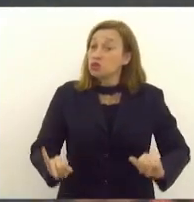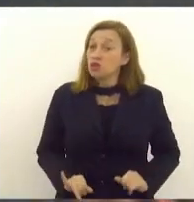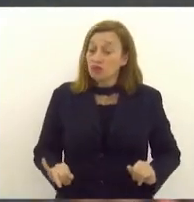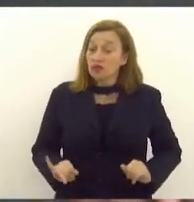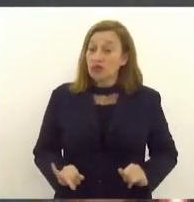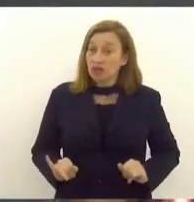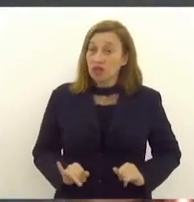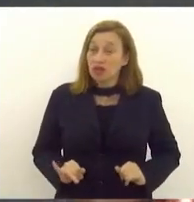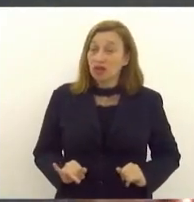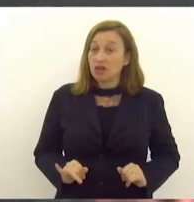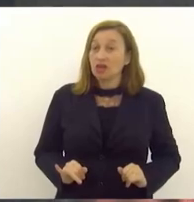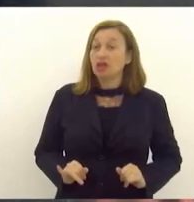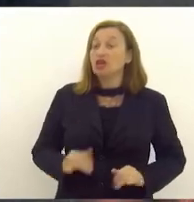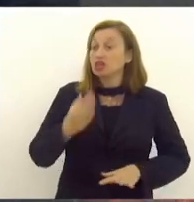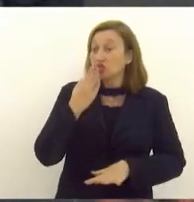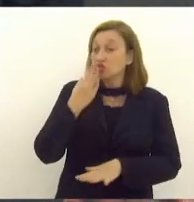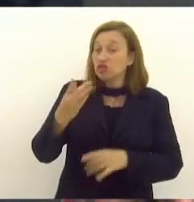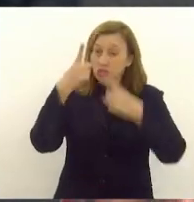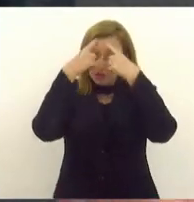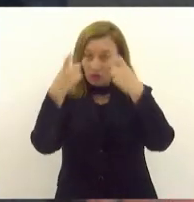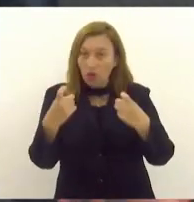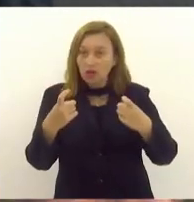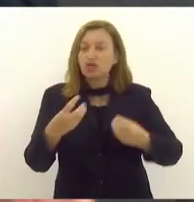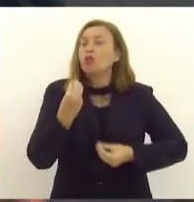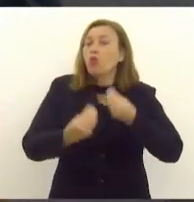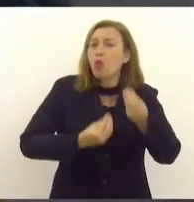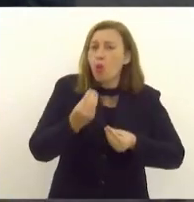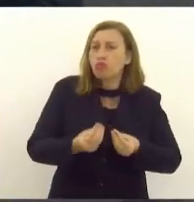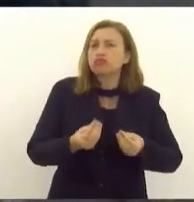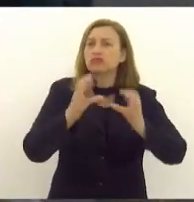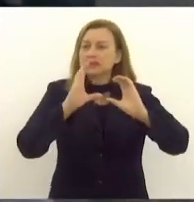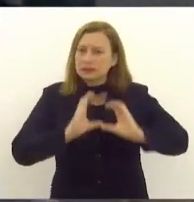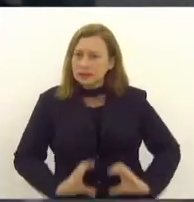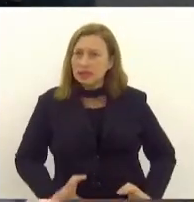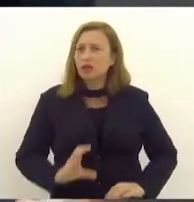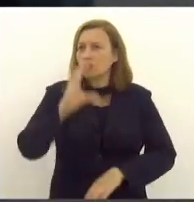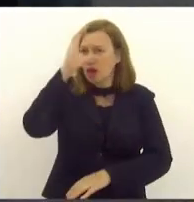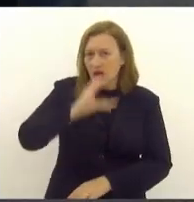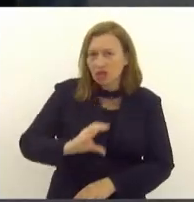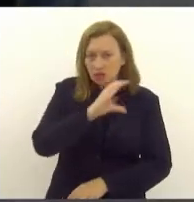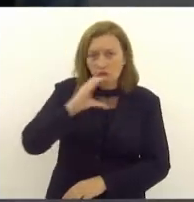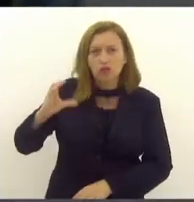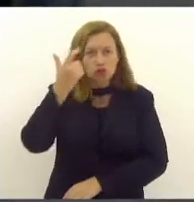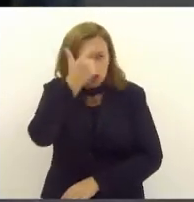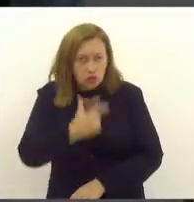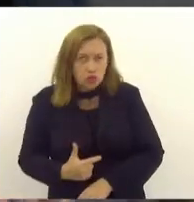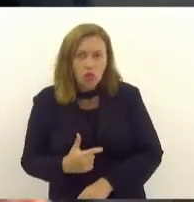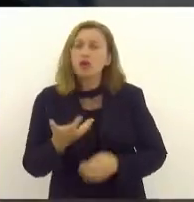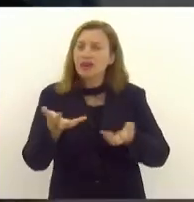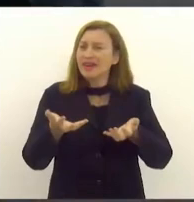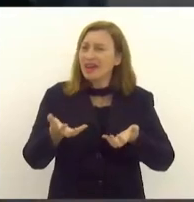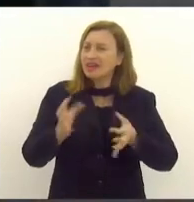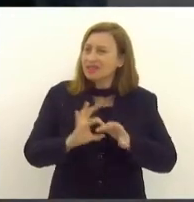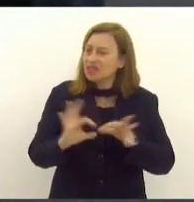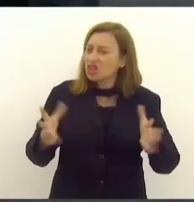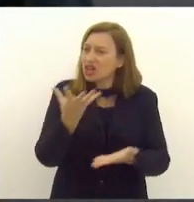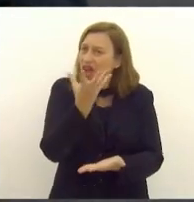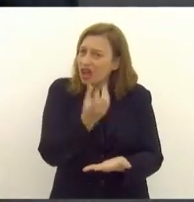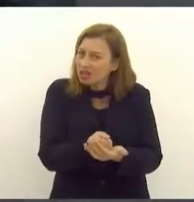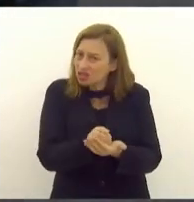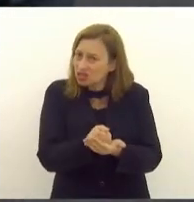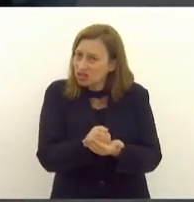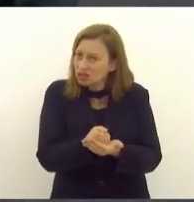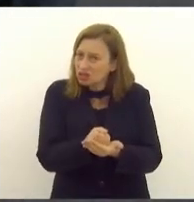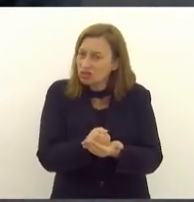esse tipo de ataque Então como cidadão como católico eu quero deixar aqui registrado